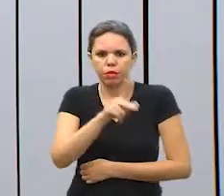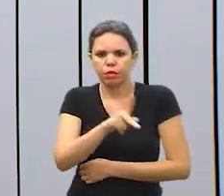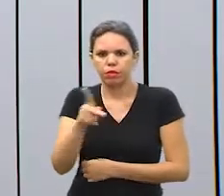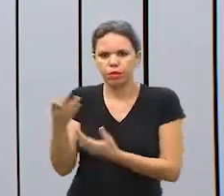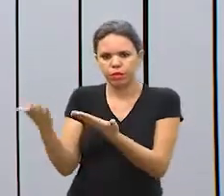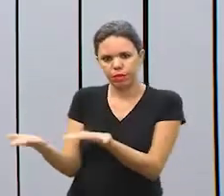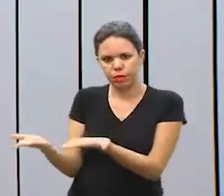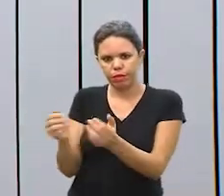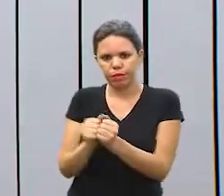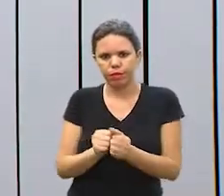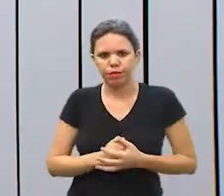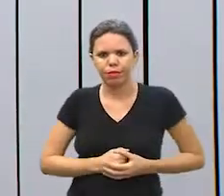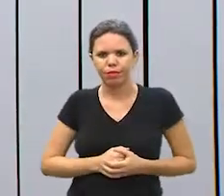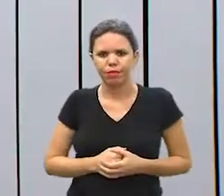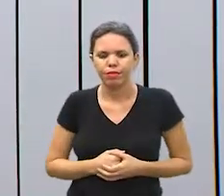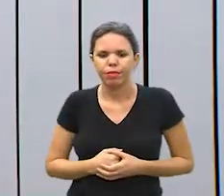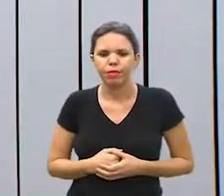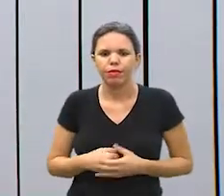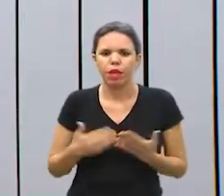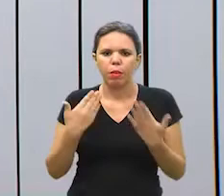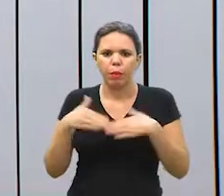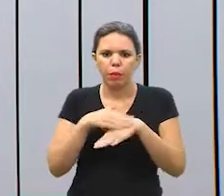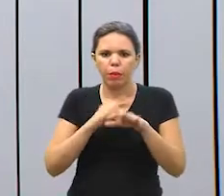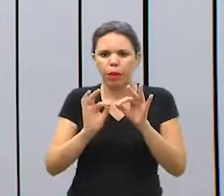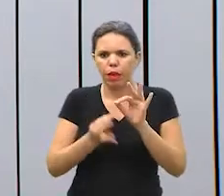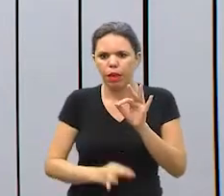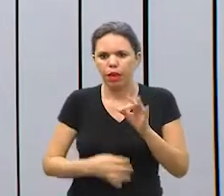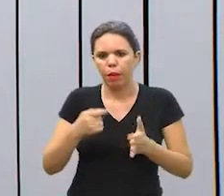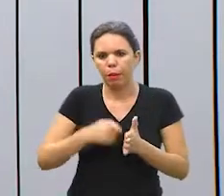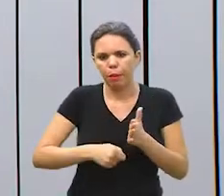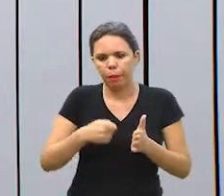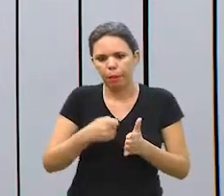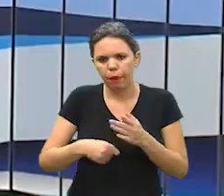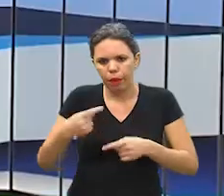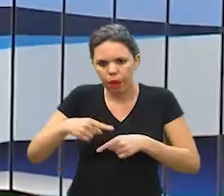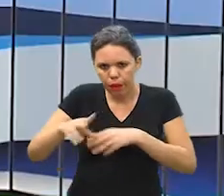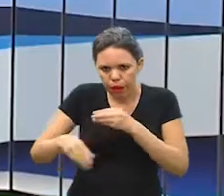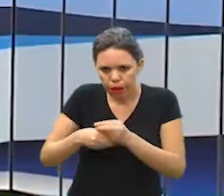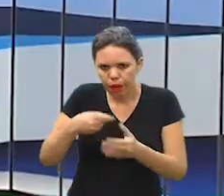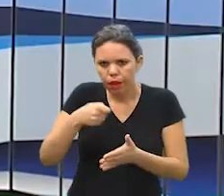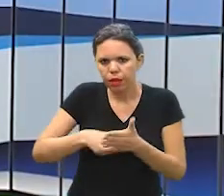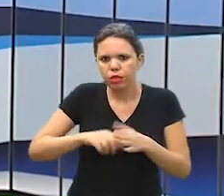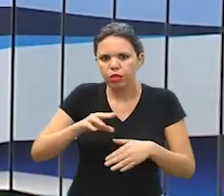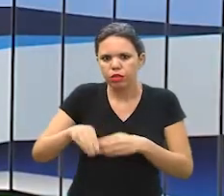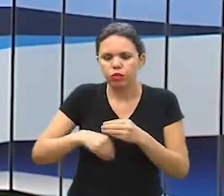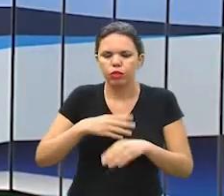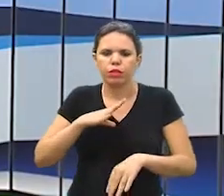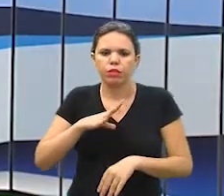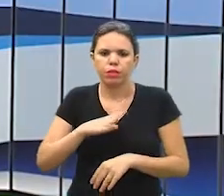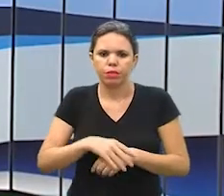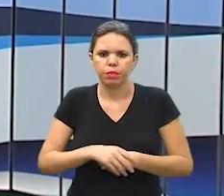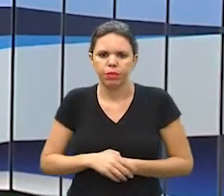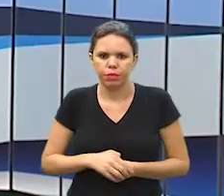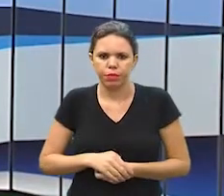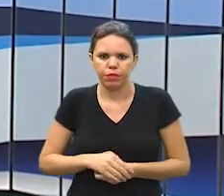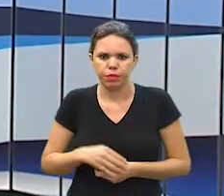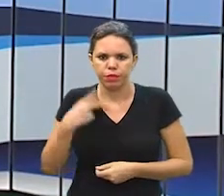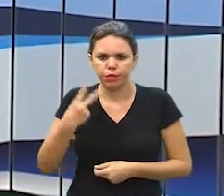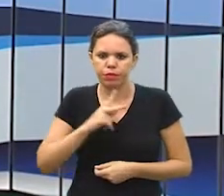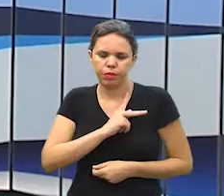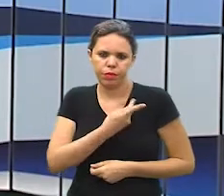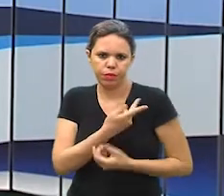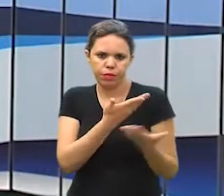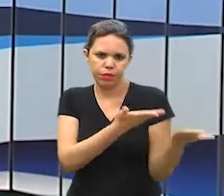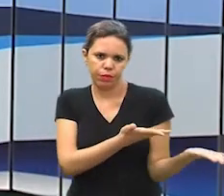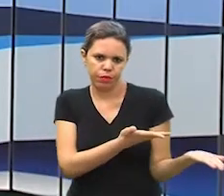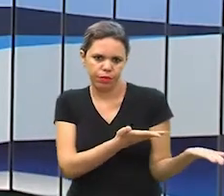professora do nosso lado. A gente vai falar bastante sobre as políticas que estão sendo aplicadas aqui no nosso município. Vereador Paulo